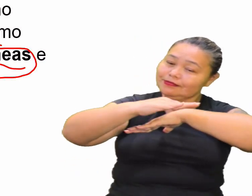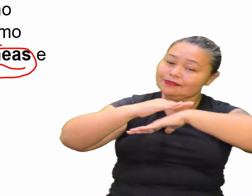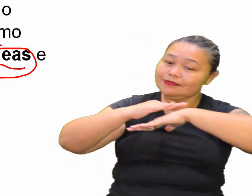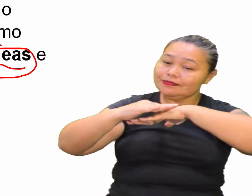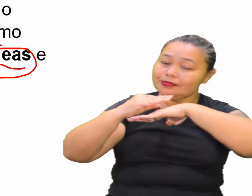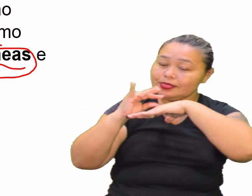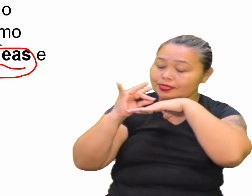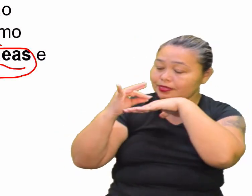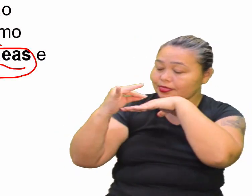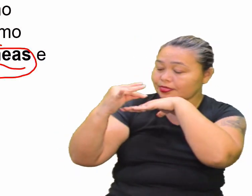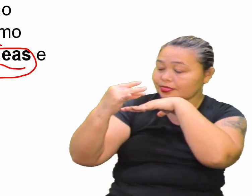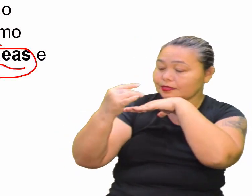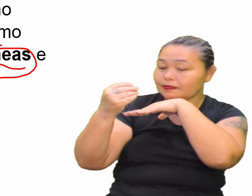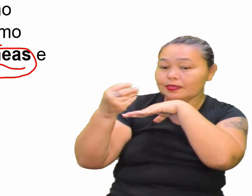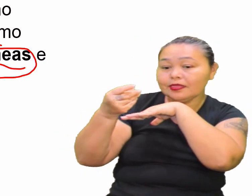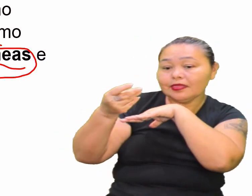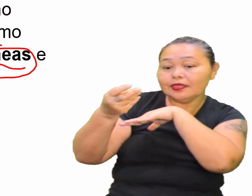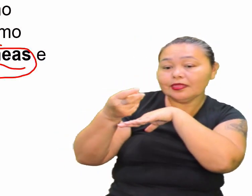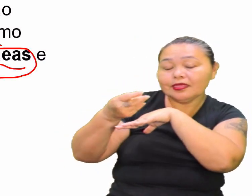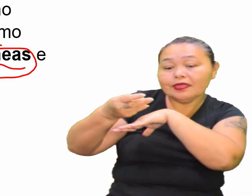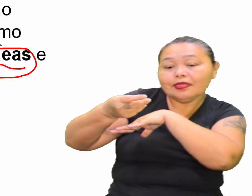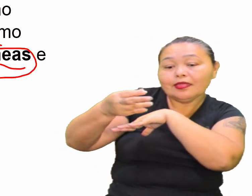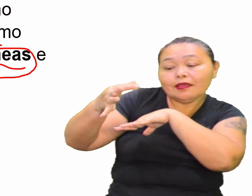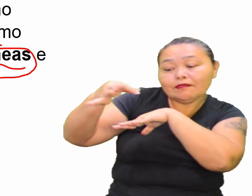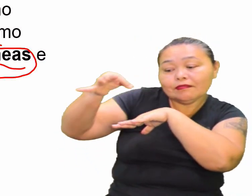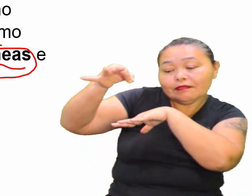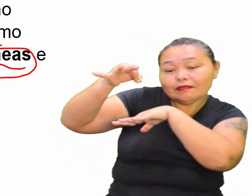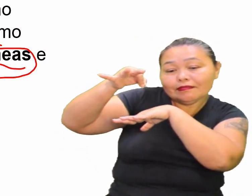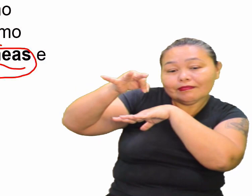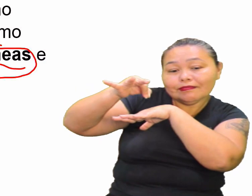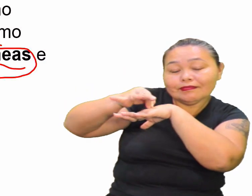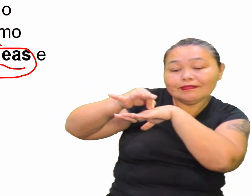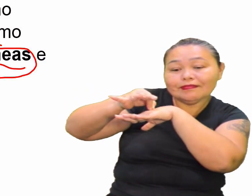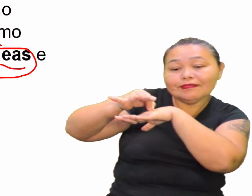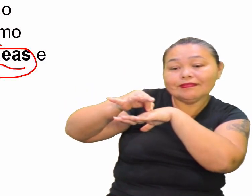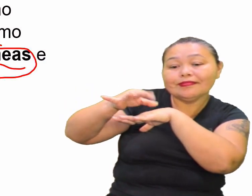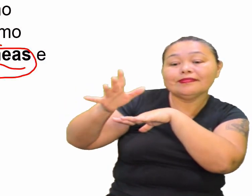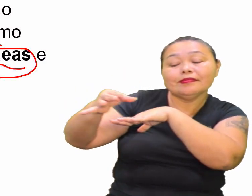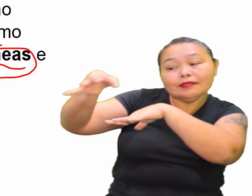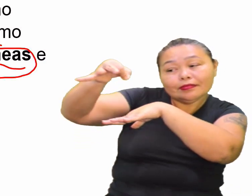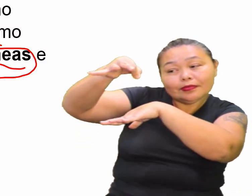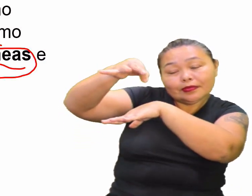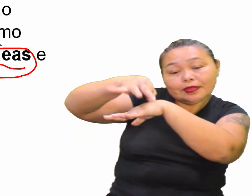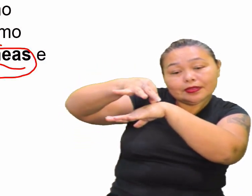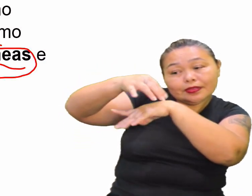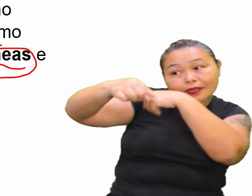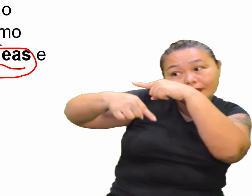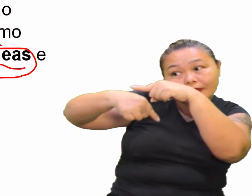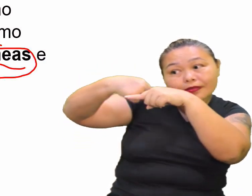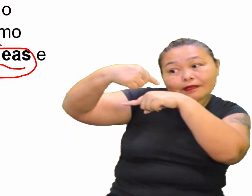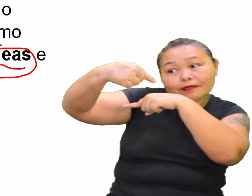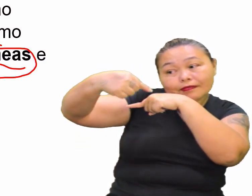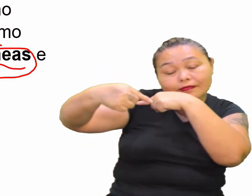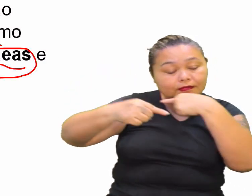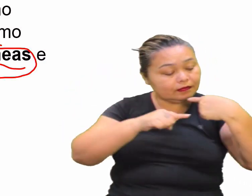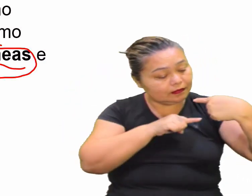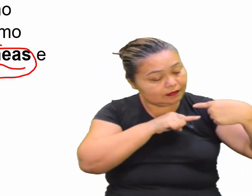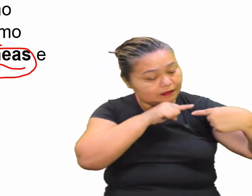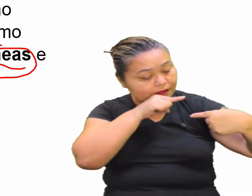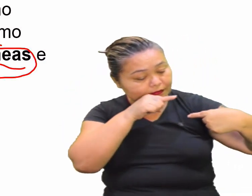estar provocando umidade, se instalando. Aí vem a questão dos insetos, sucessivamente, né? Tudo um